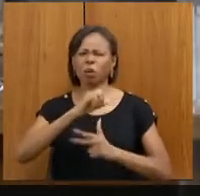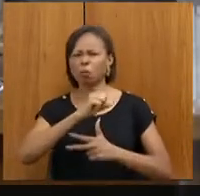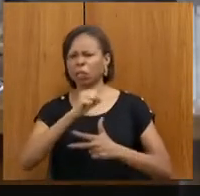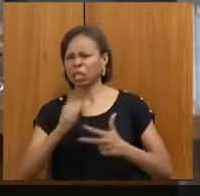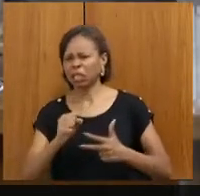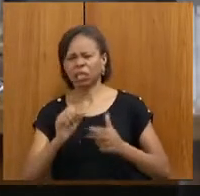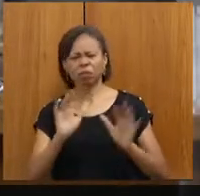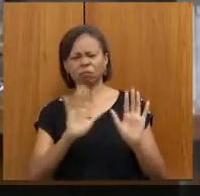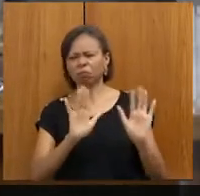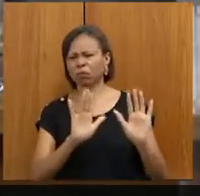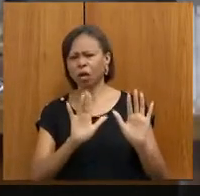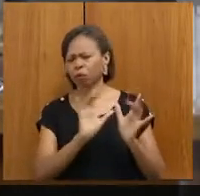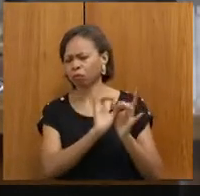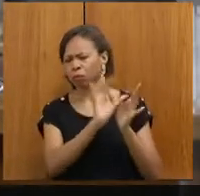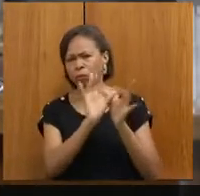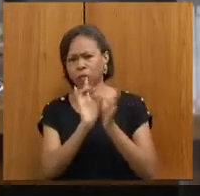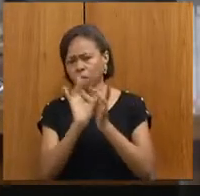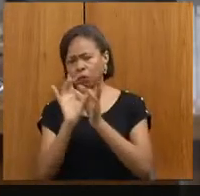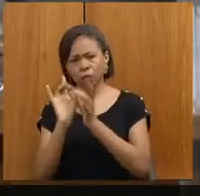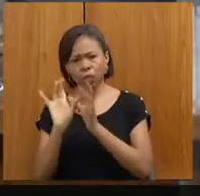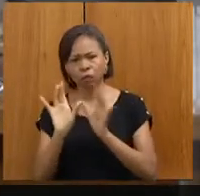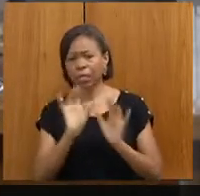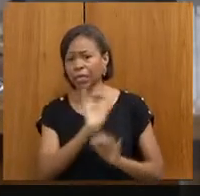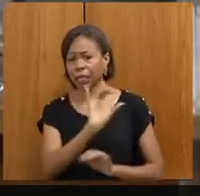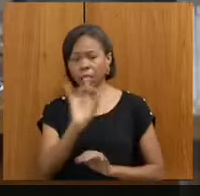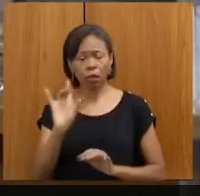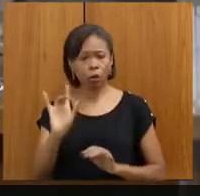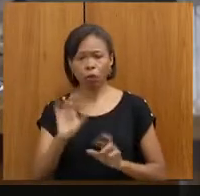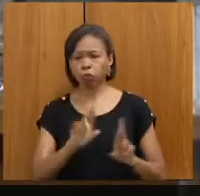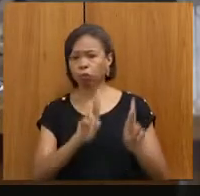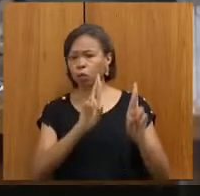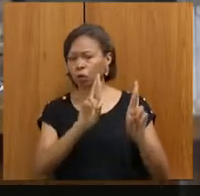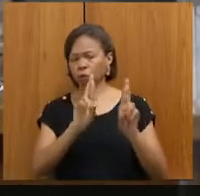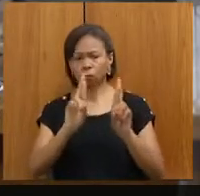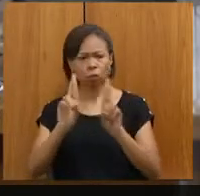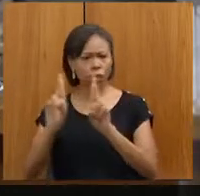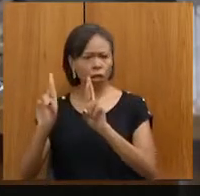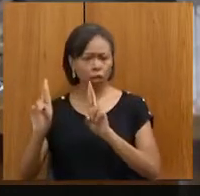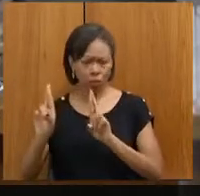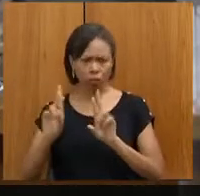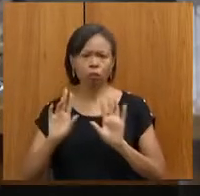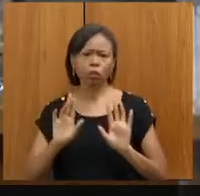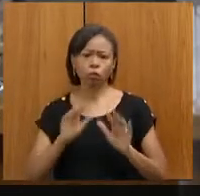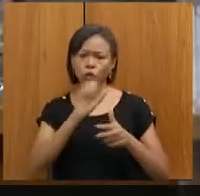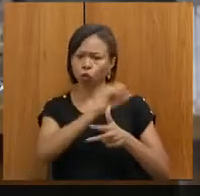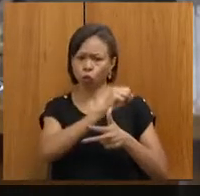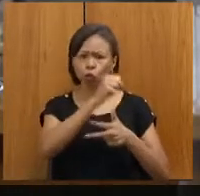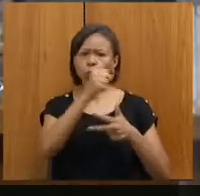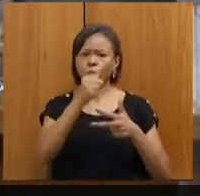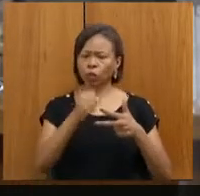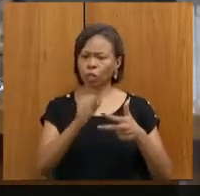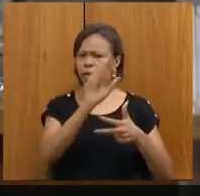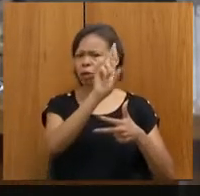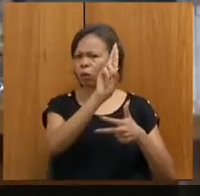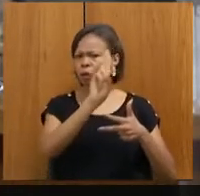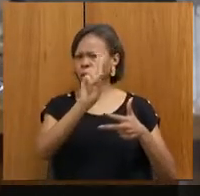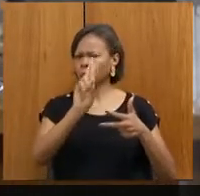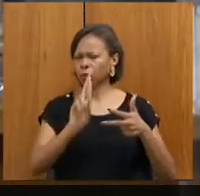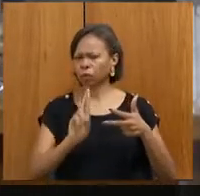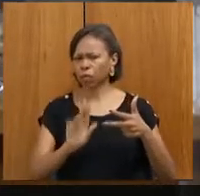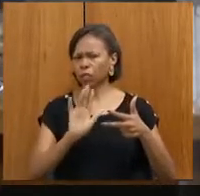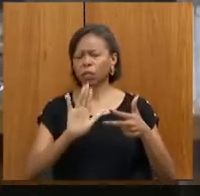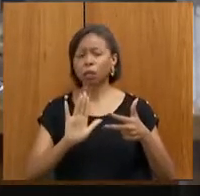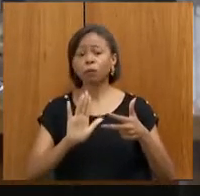quebra de independência dos poderes as competências não são afastadas as competências dos órgãos quando desligados dos idosos não são